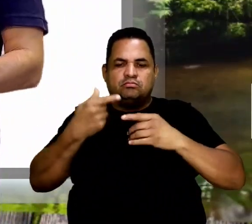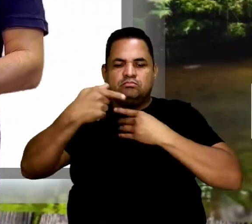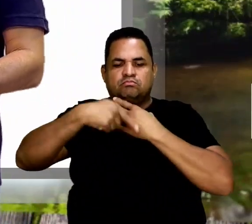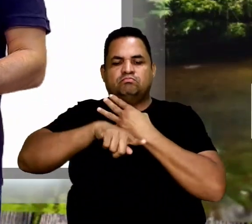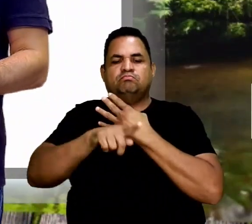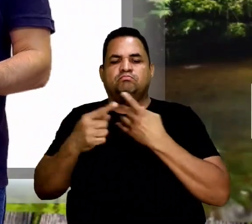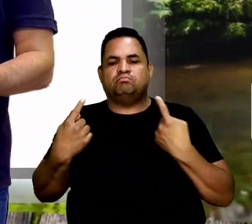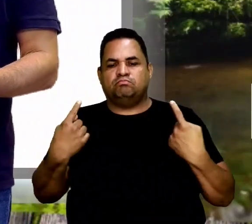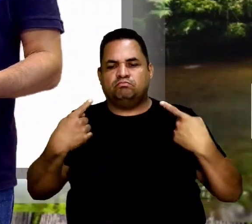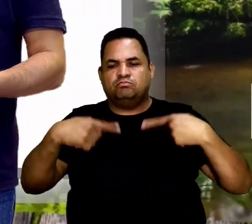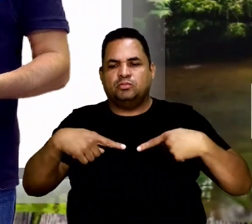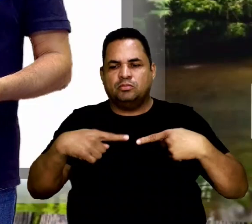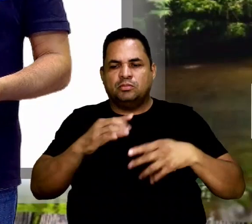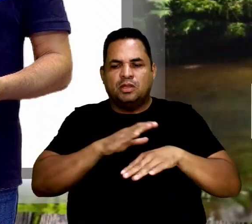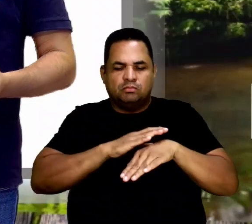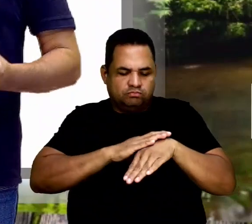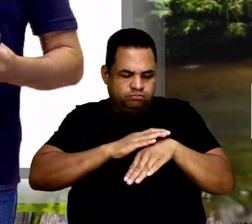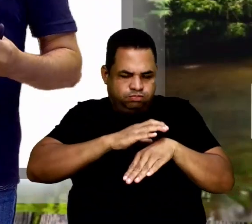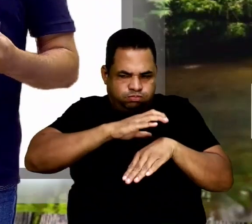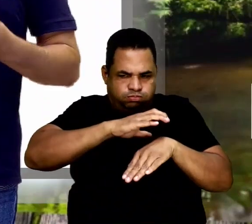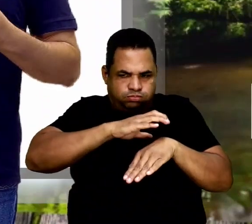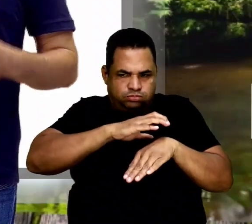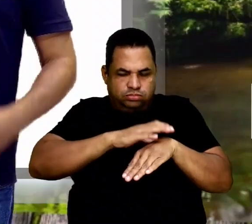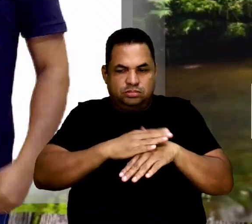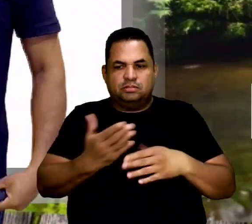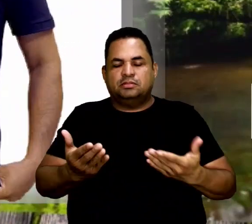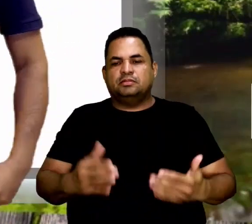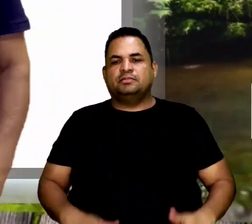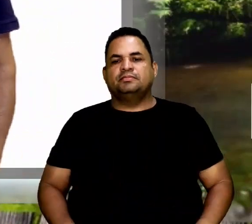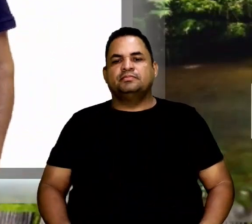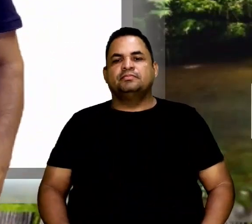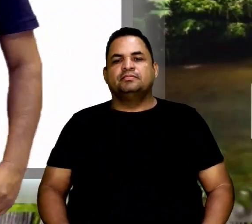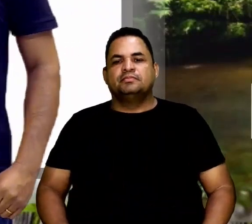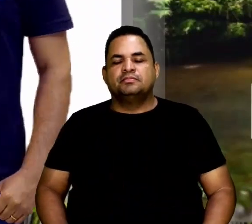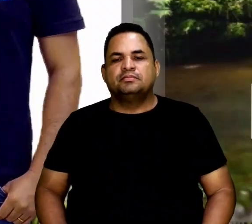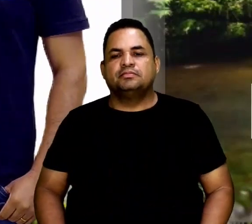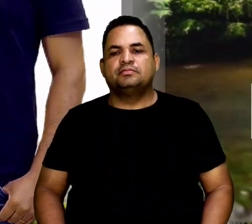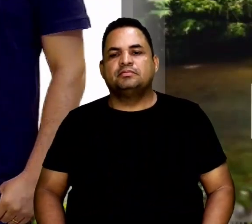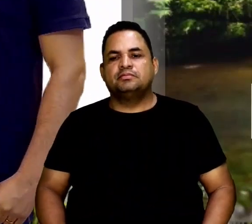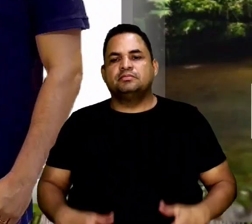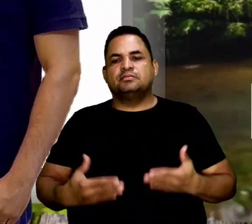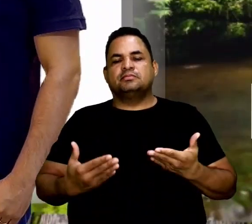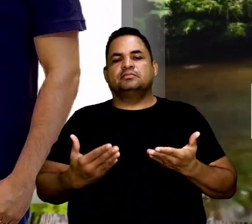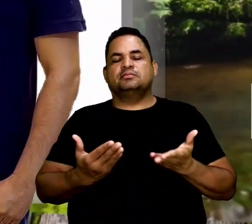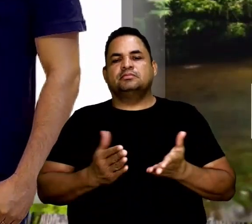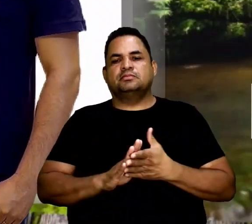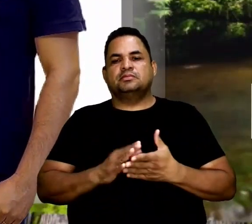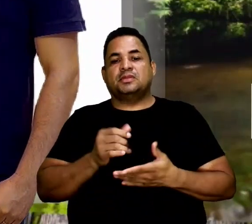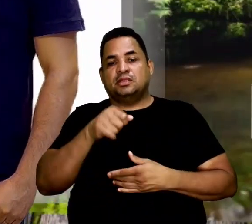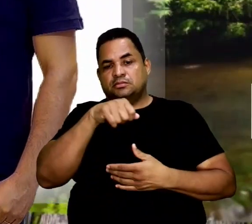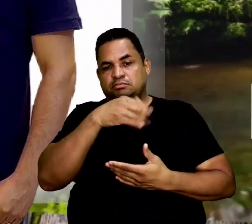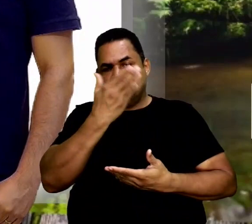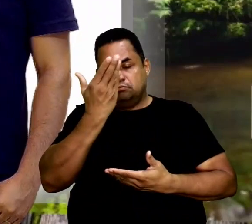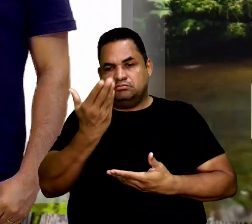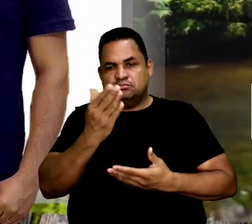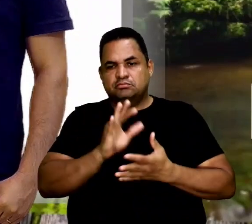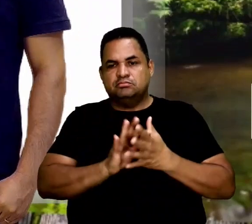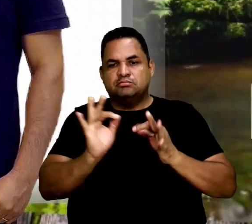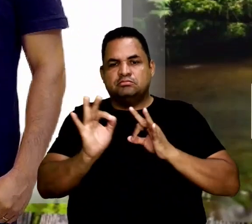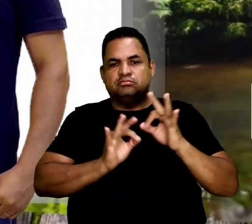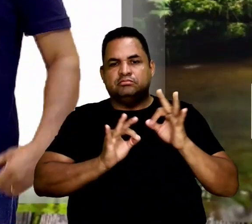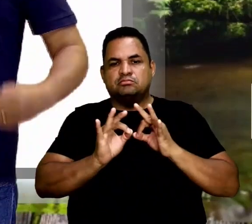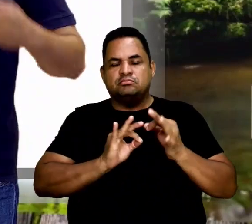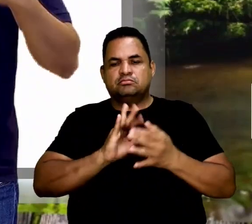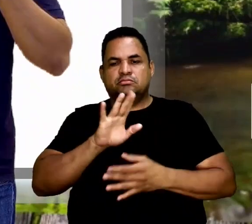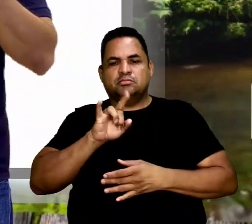combater aquela inflamação, entendeu? Então, nada mais é do que eu escrevi aqui em cima, ó. É a formação da íngua.